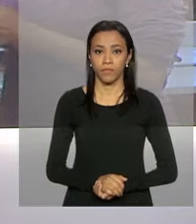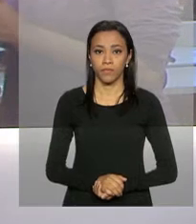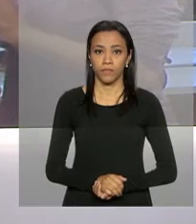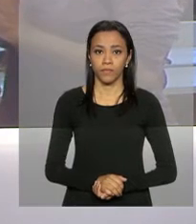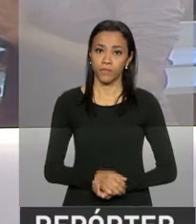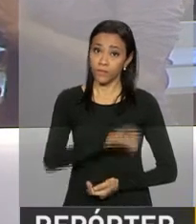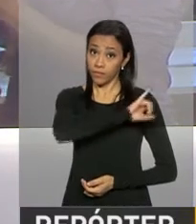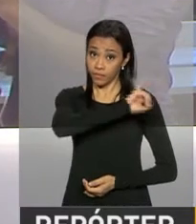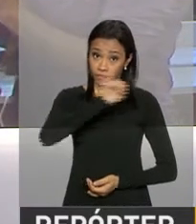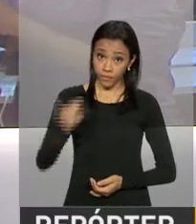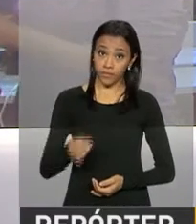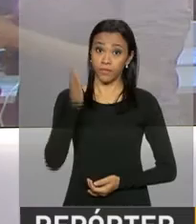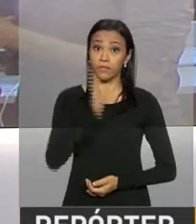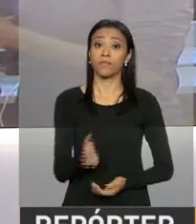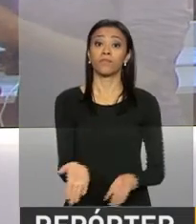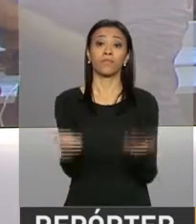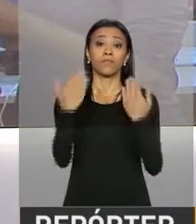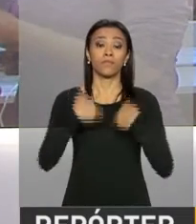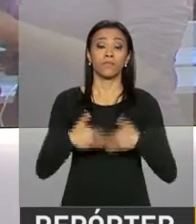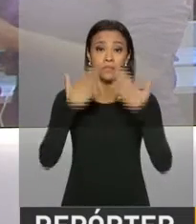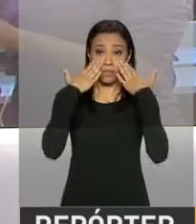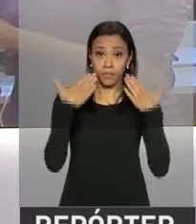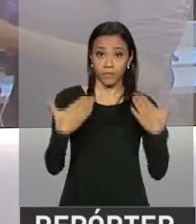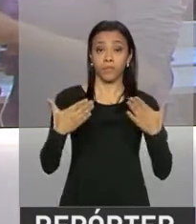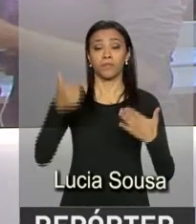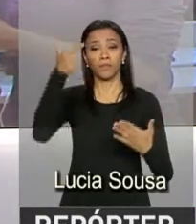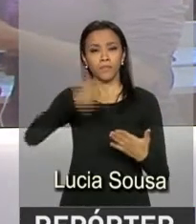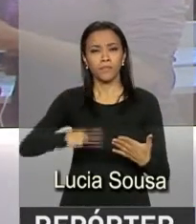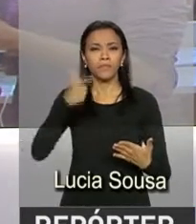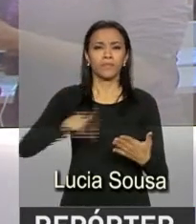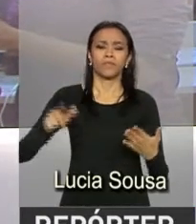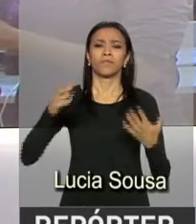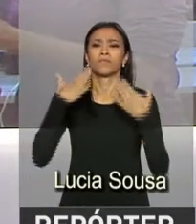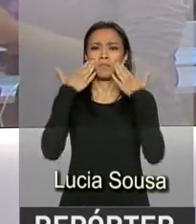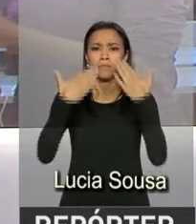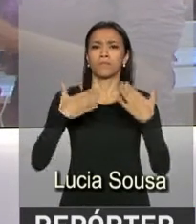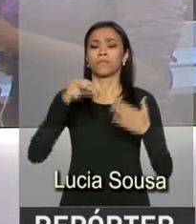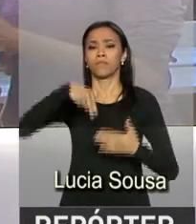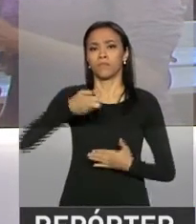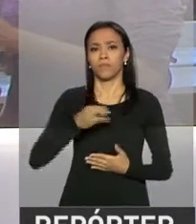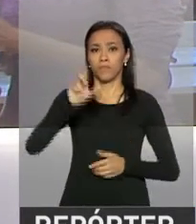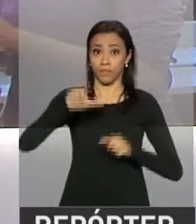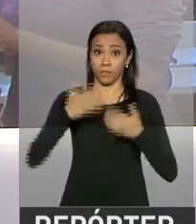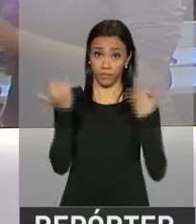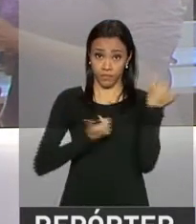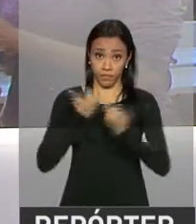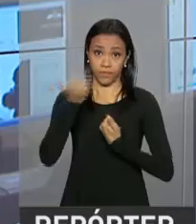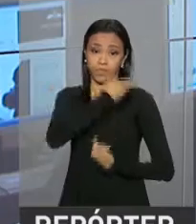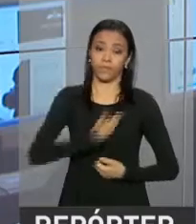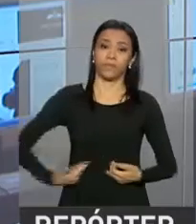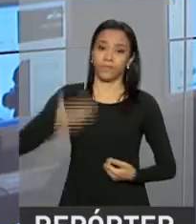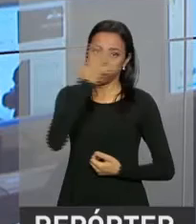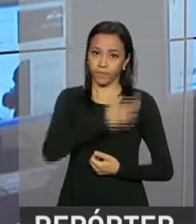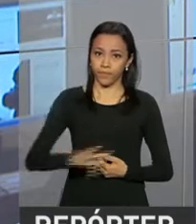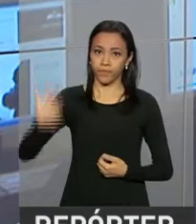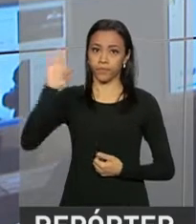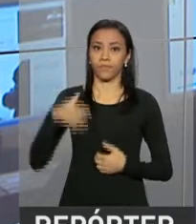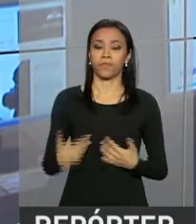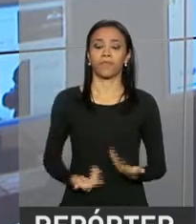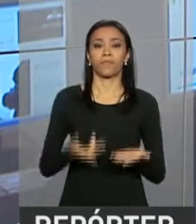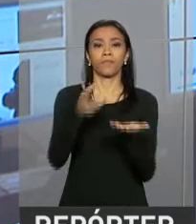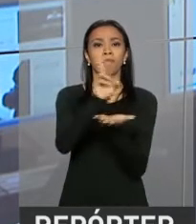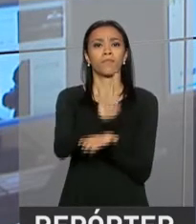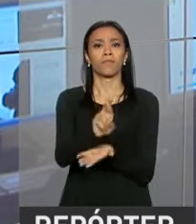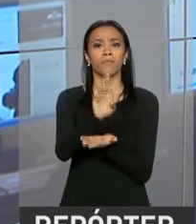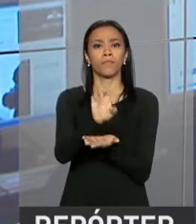olá estamos de volta com mais uma edição do repórter nbr e as notícias do governo federal a receita federal